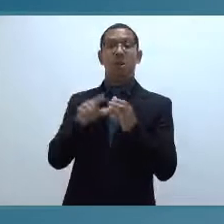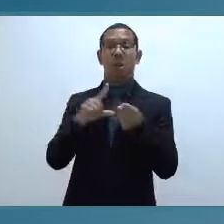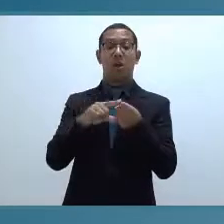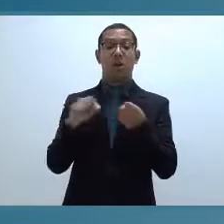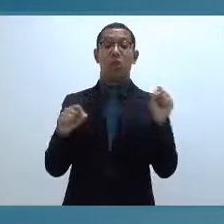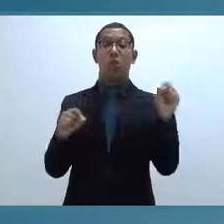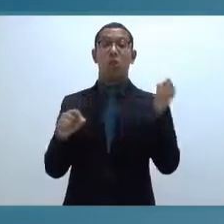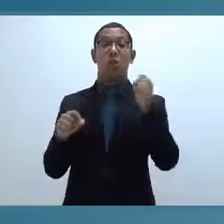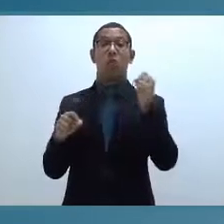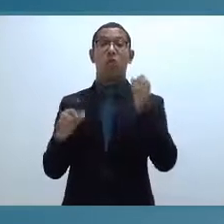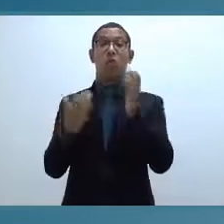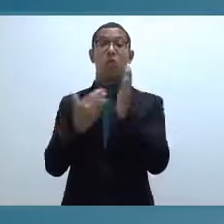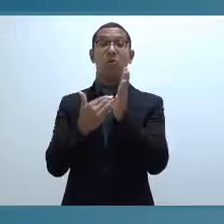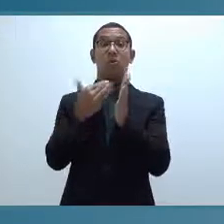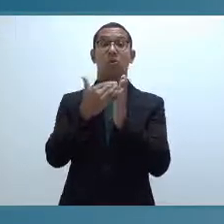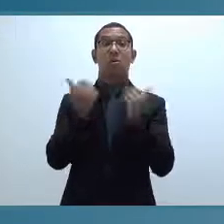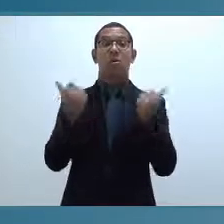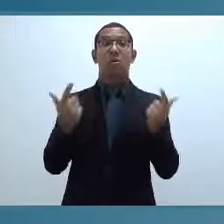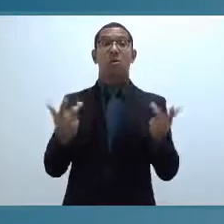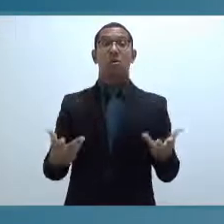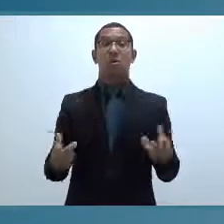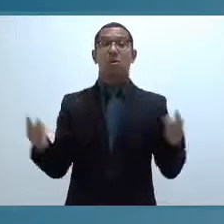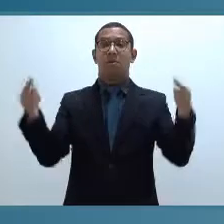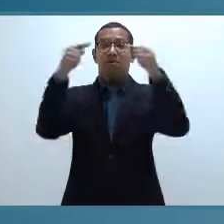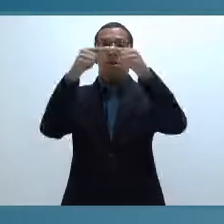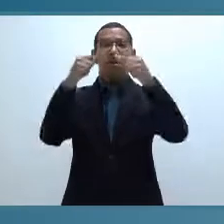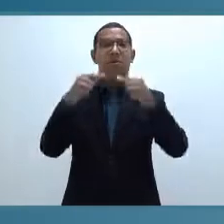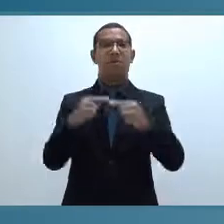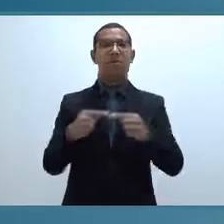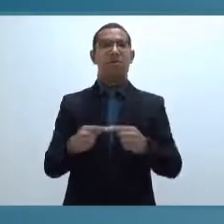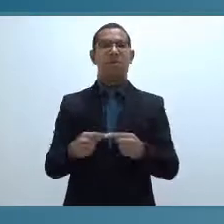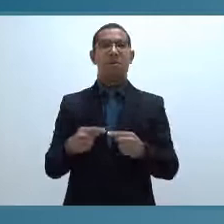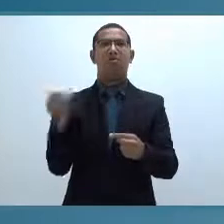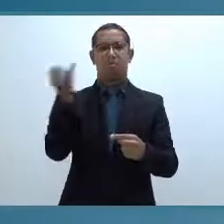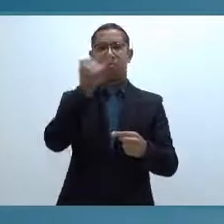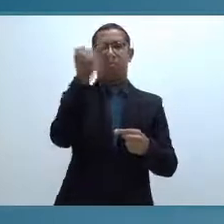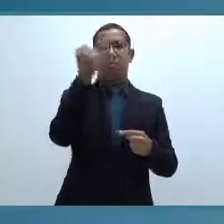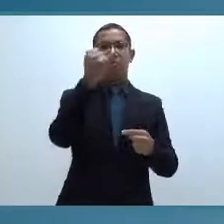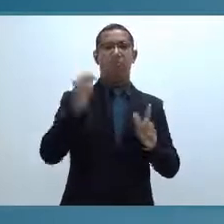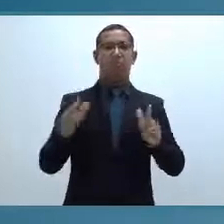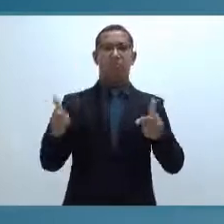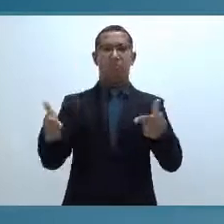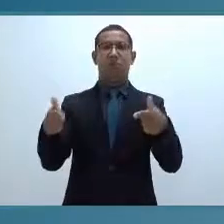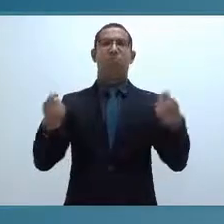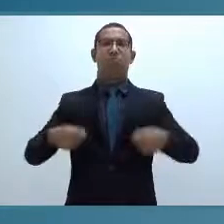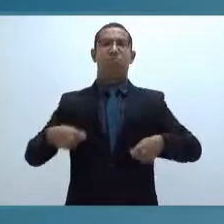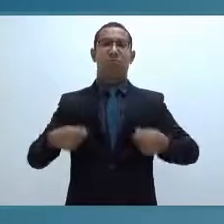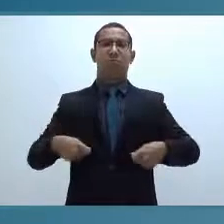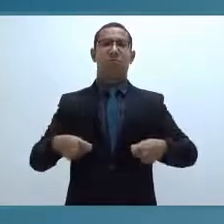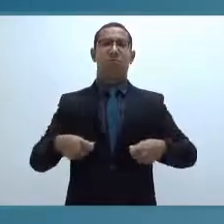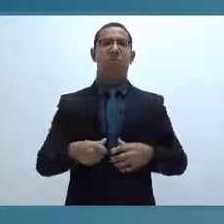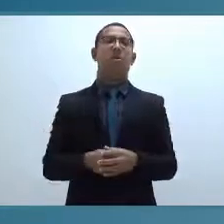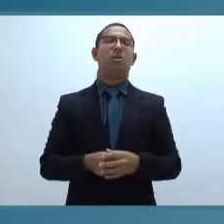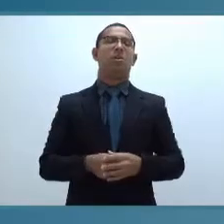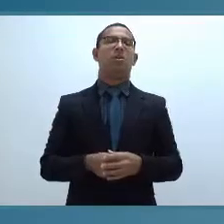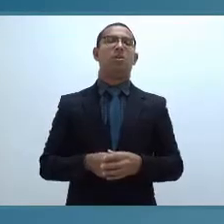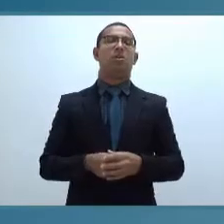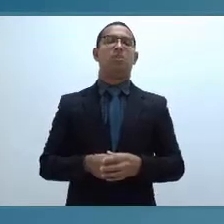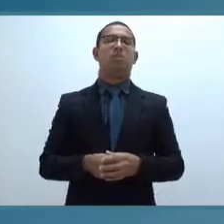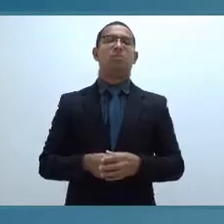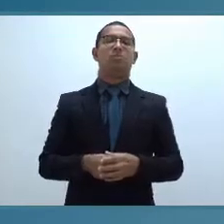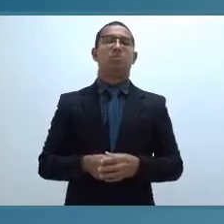diz a pertinência e a compatibilidade do curso ou atividade com a prestação jurisdicional, a conveniência